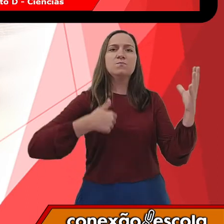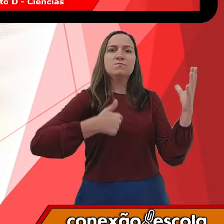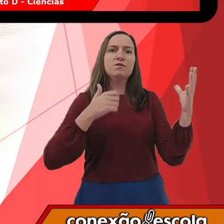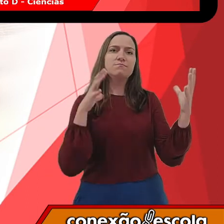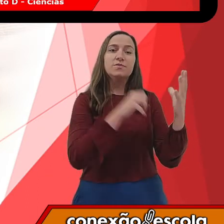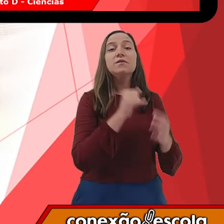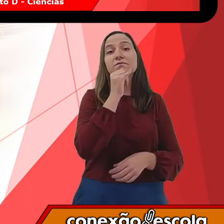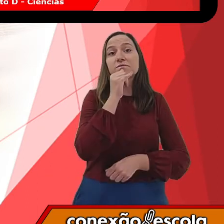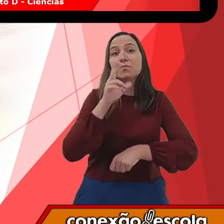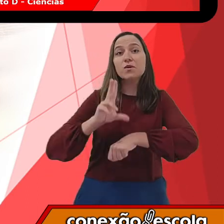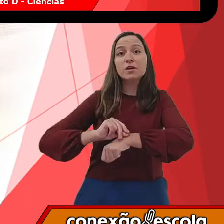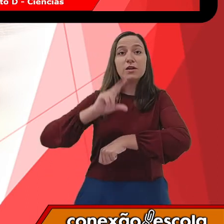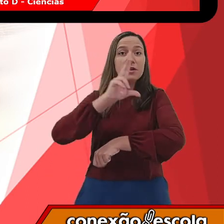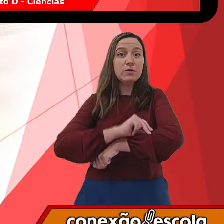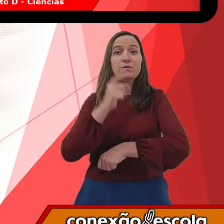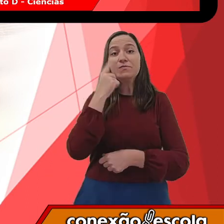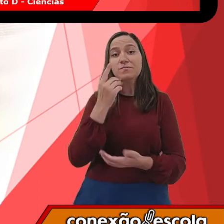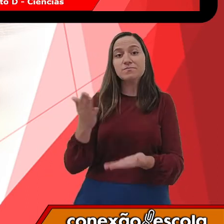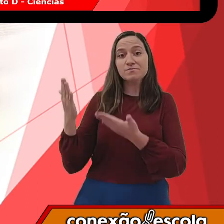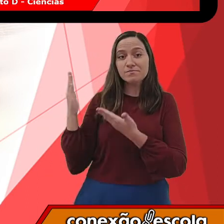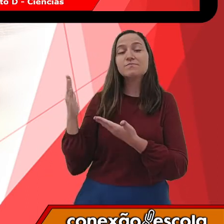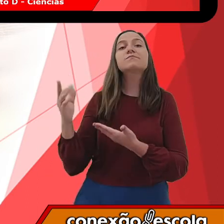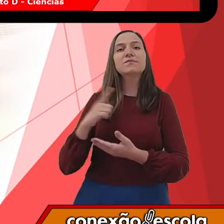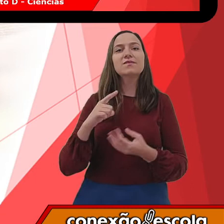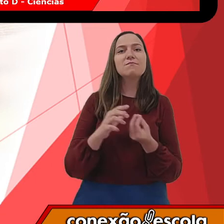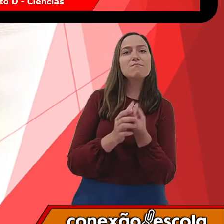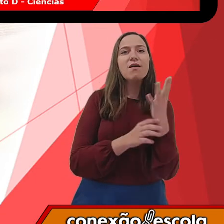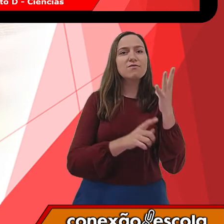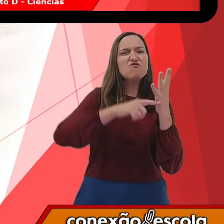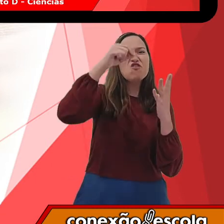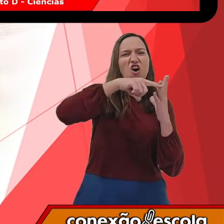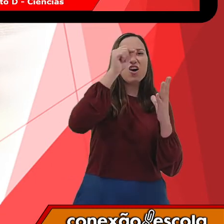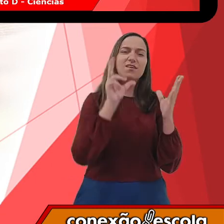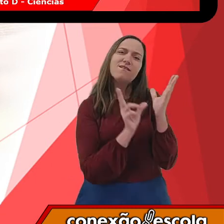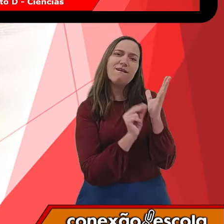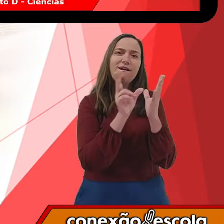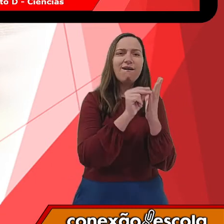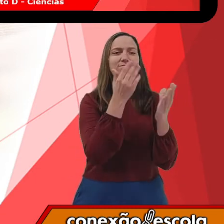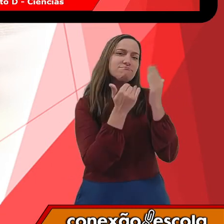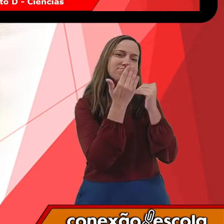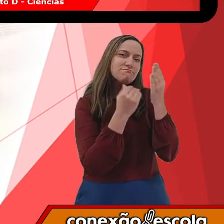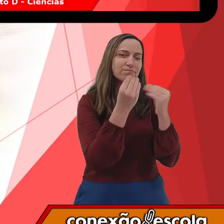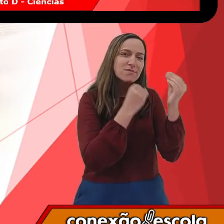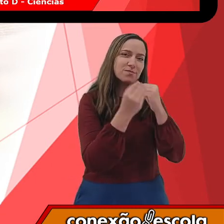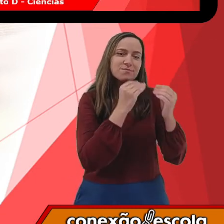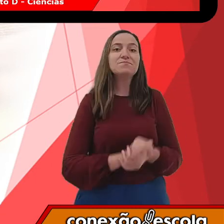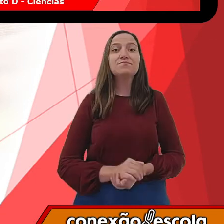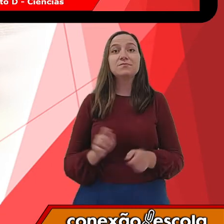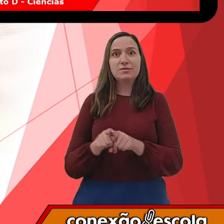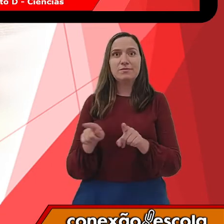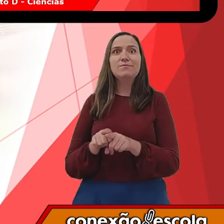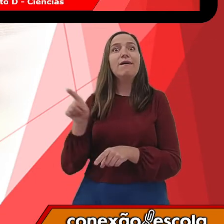grilo, que na imagem 1 está se alimentando das folhas de uma planta. Já o escorpião está se alimentando